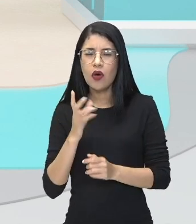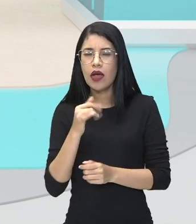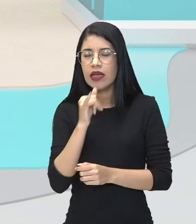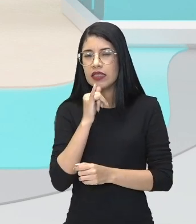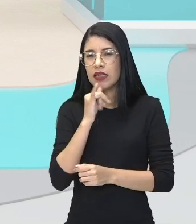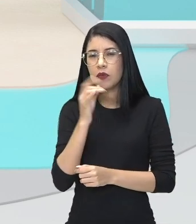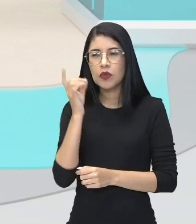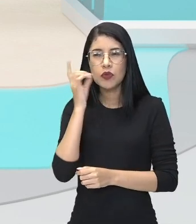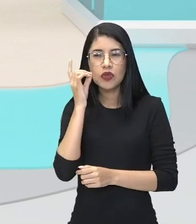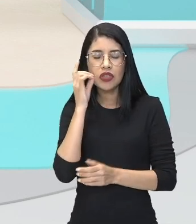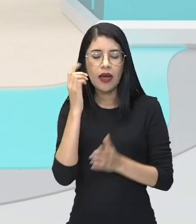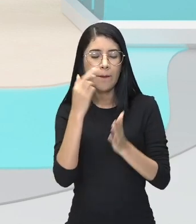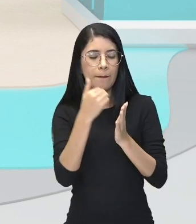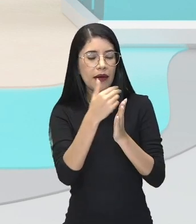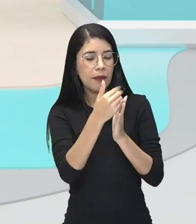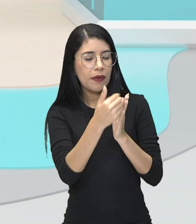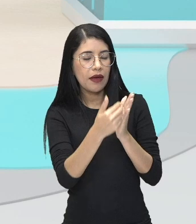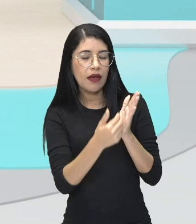Ah, nasceram